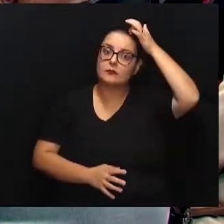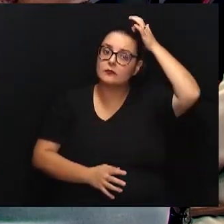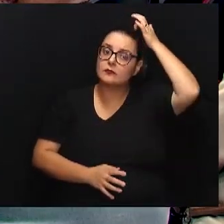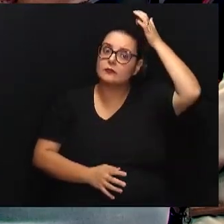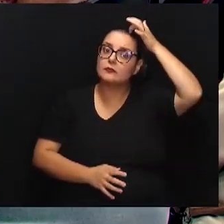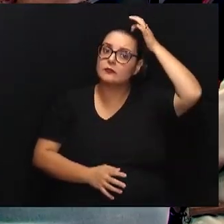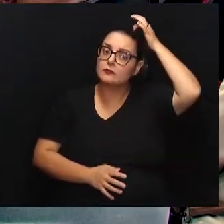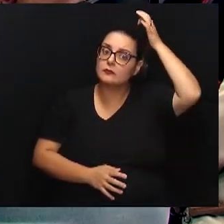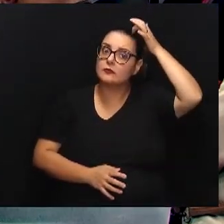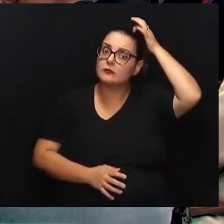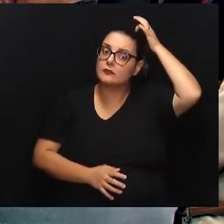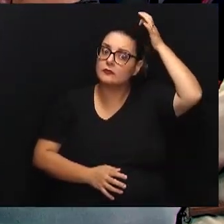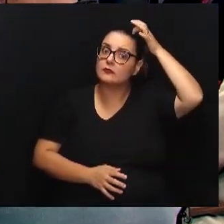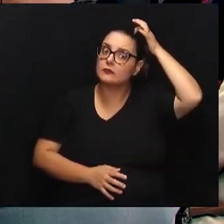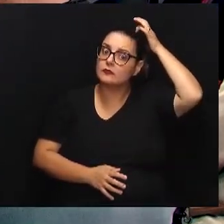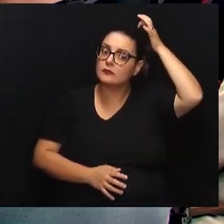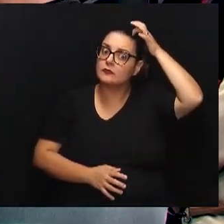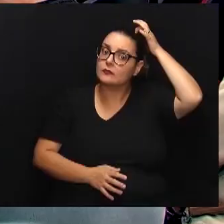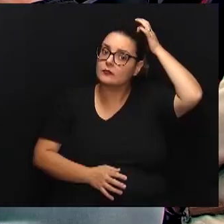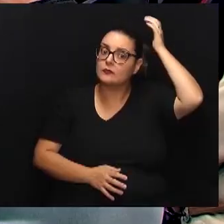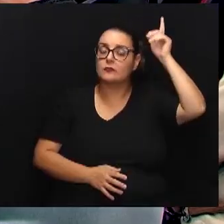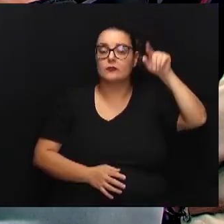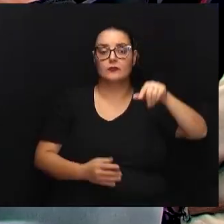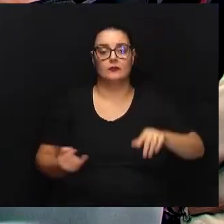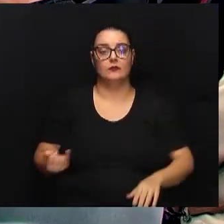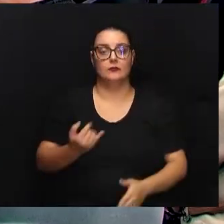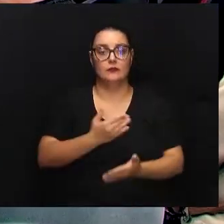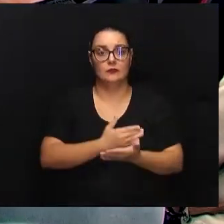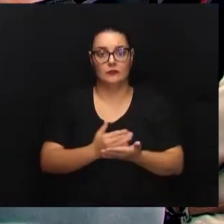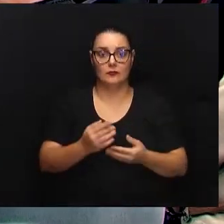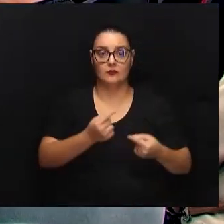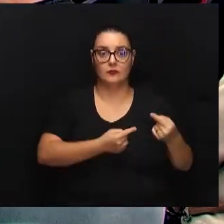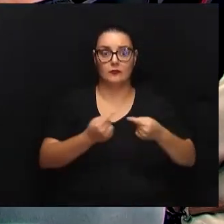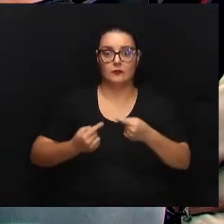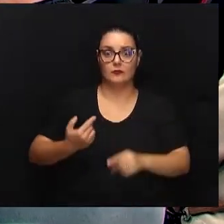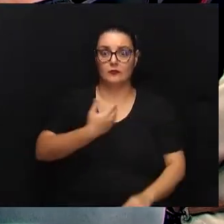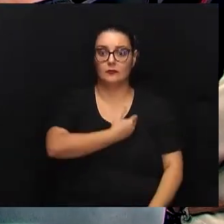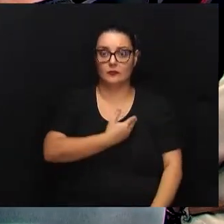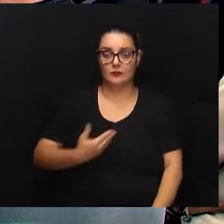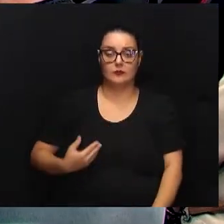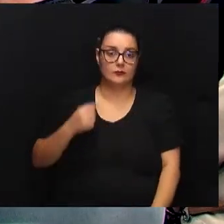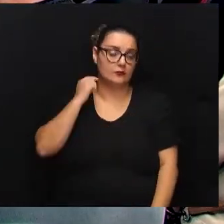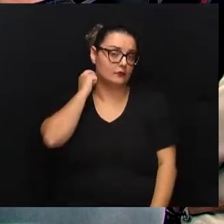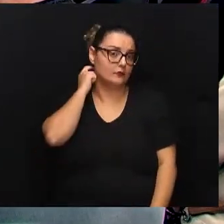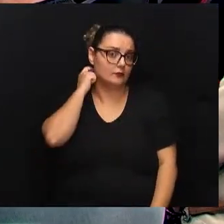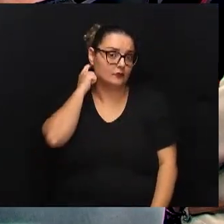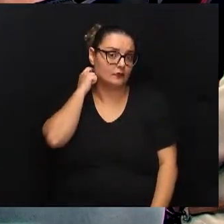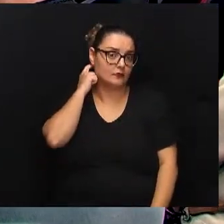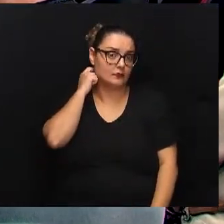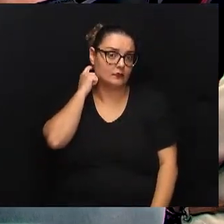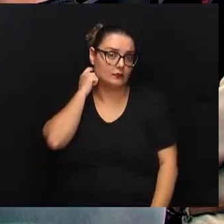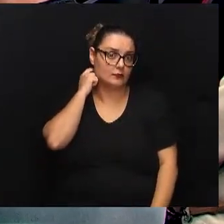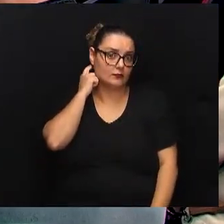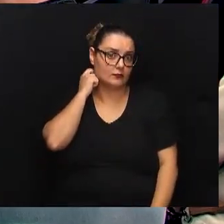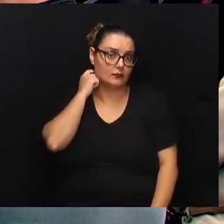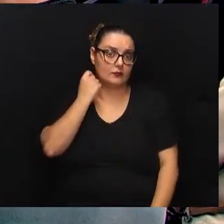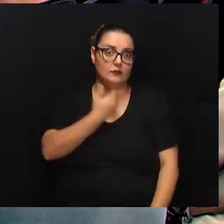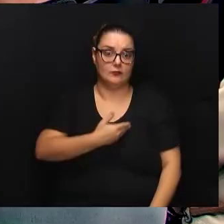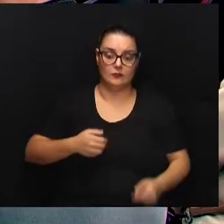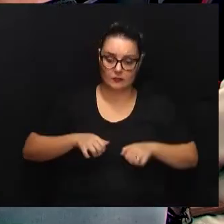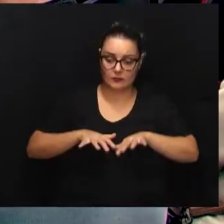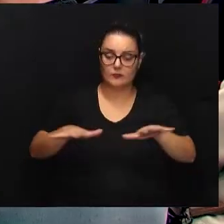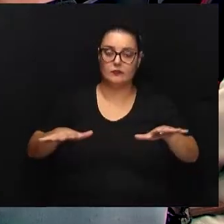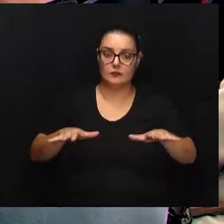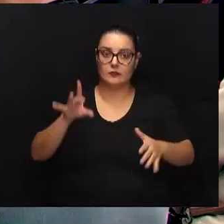religião. Então, é muito importante que a gente consiga começar a fazer os debates públicos e que